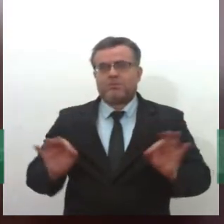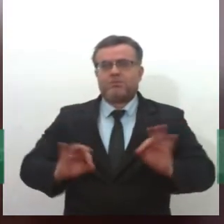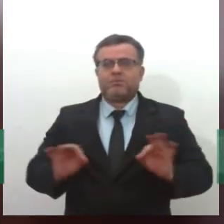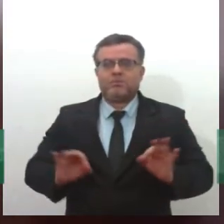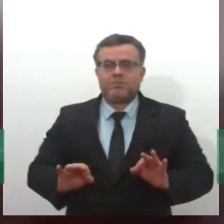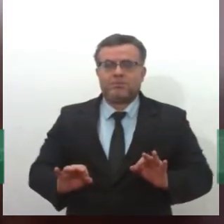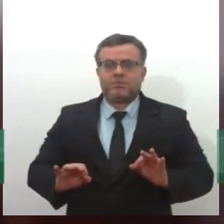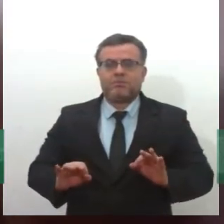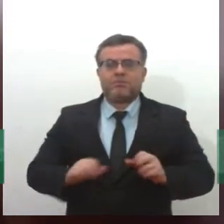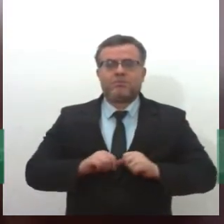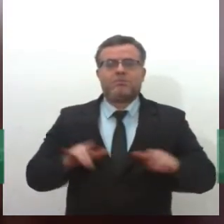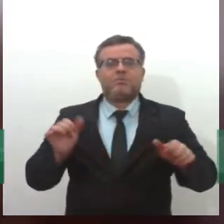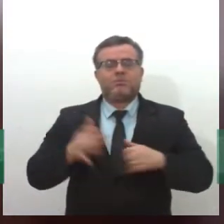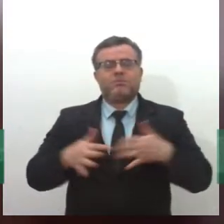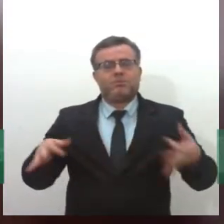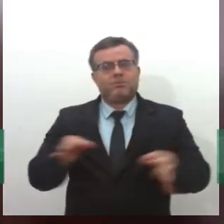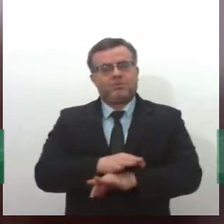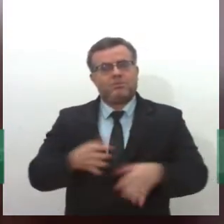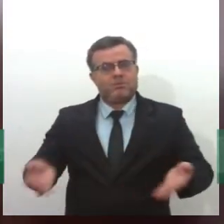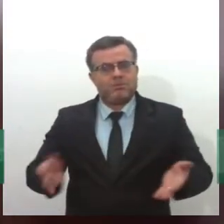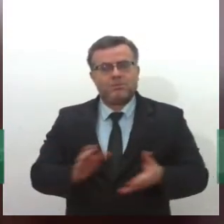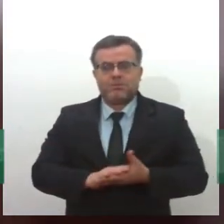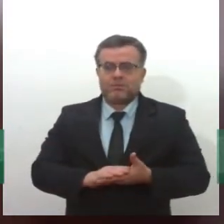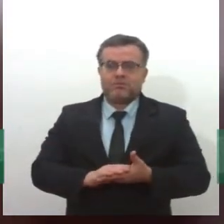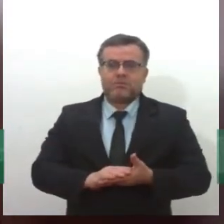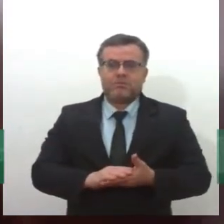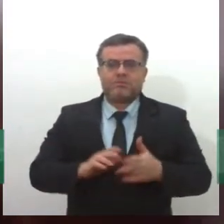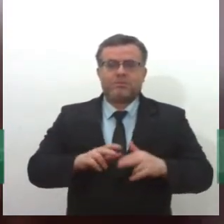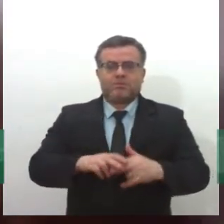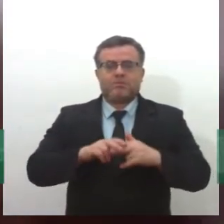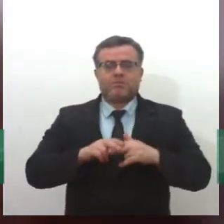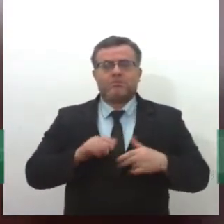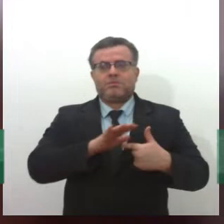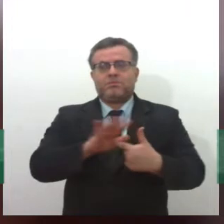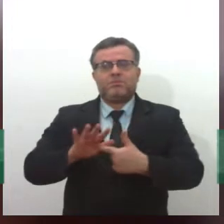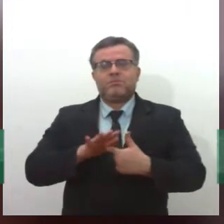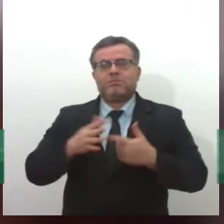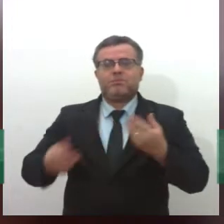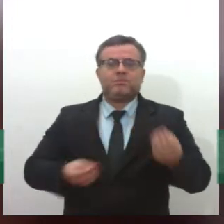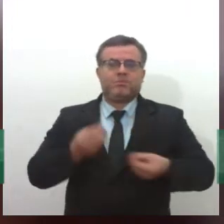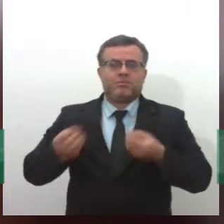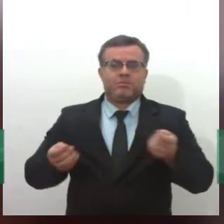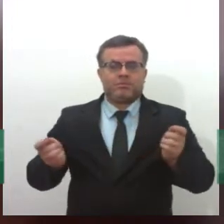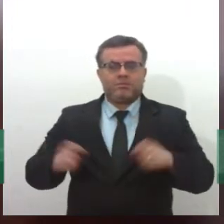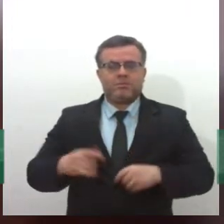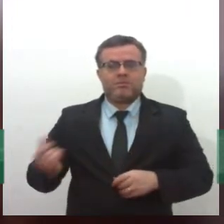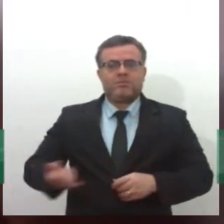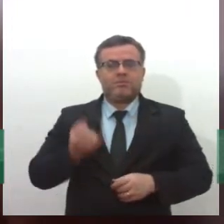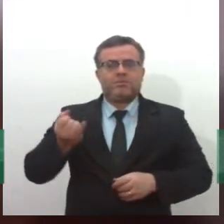pandemia, né, que ela chama de um estado de exceção. E aí a questão que a gente coloca, que é extremamente